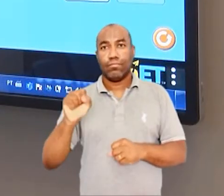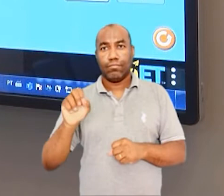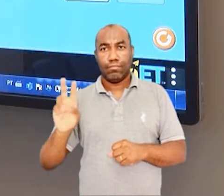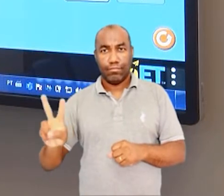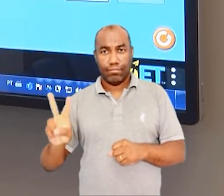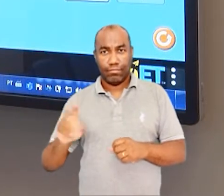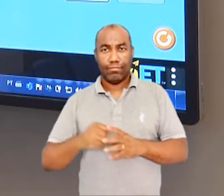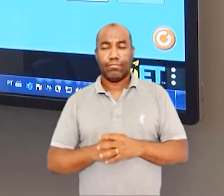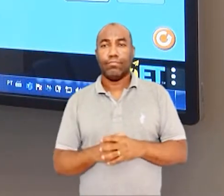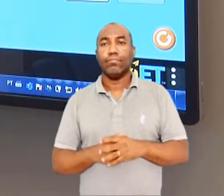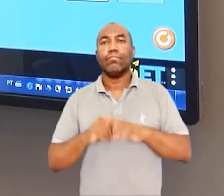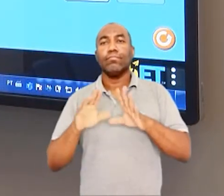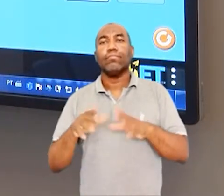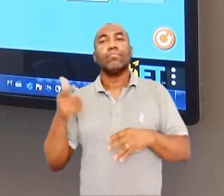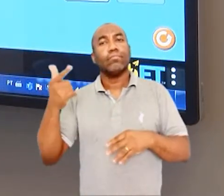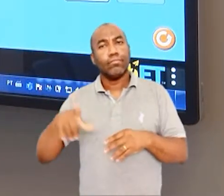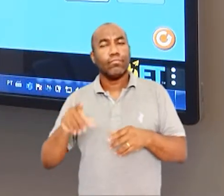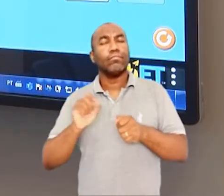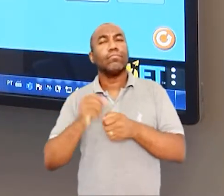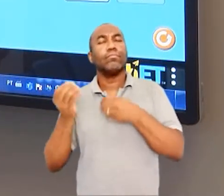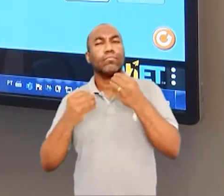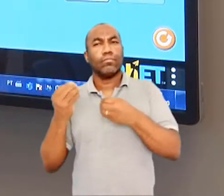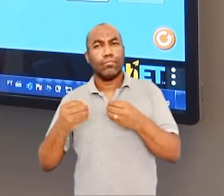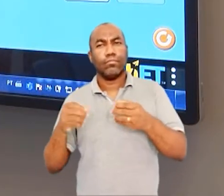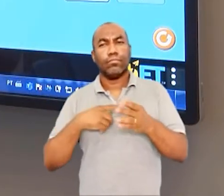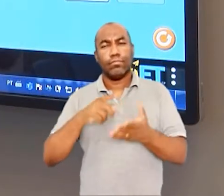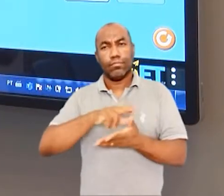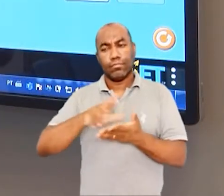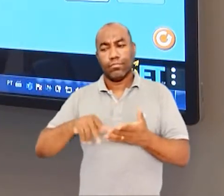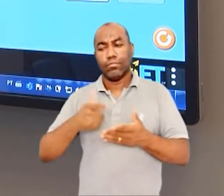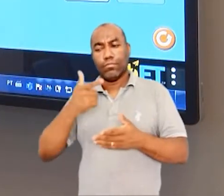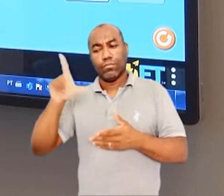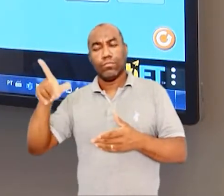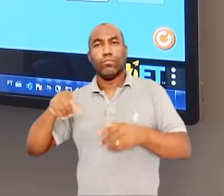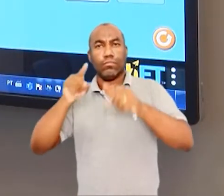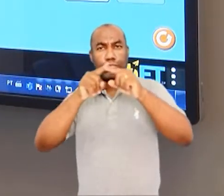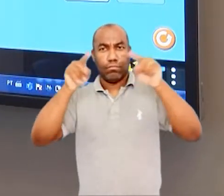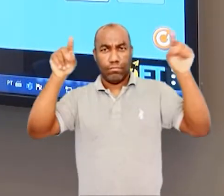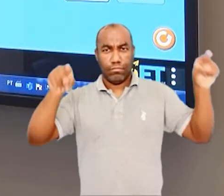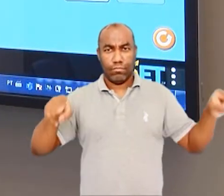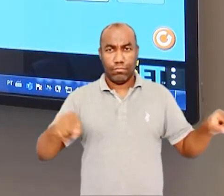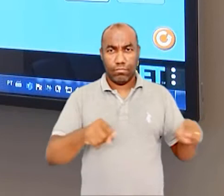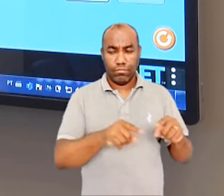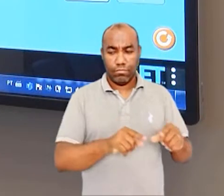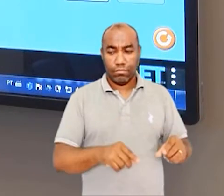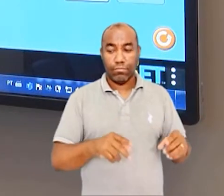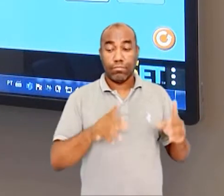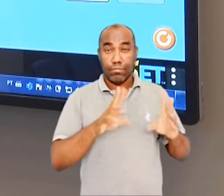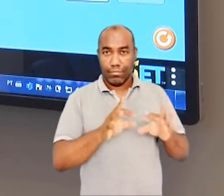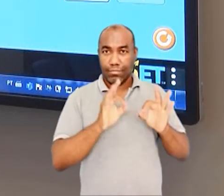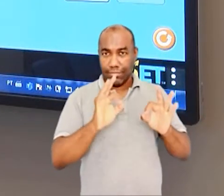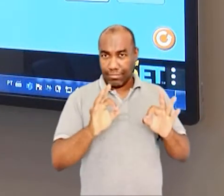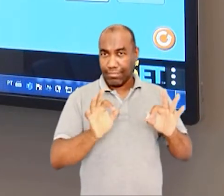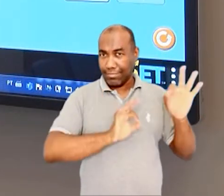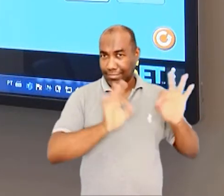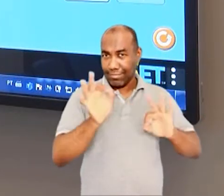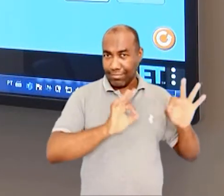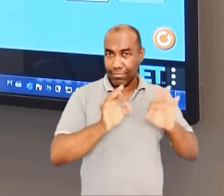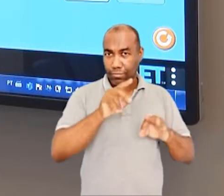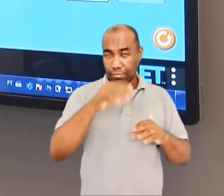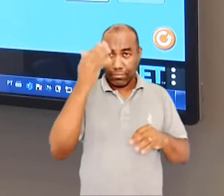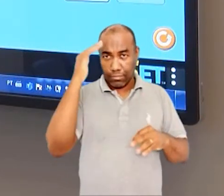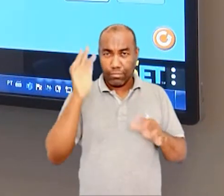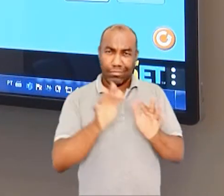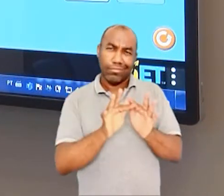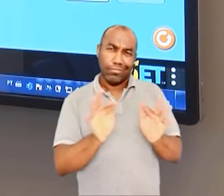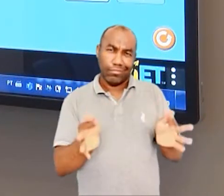Ah, mas existe um outro circuito chamado circuito em paralelo, aí as coisas mudam. Então, nesse tipo de circuito, você já sabe que vai